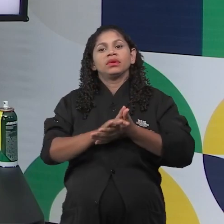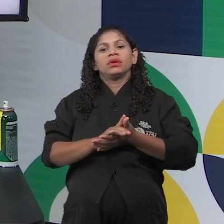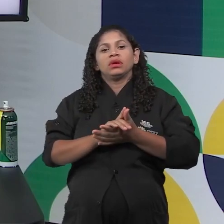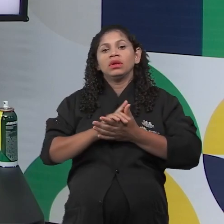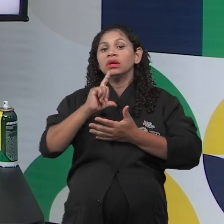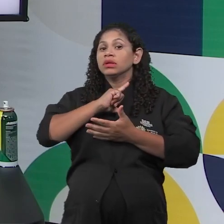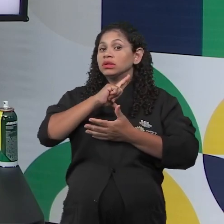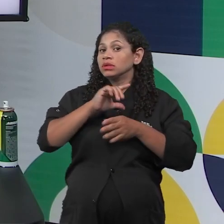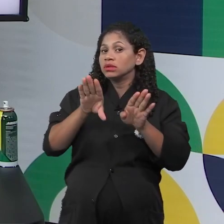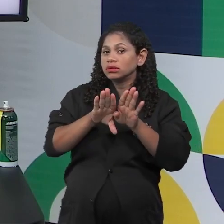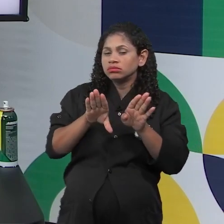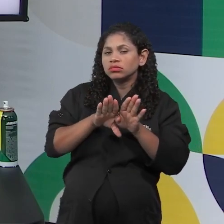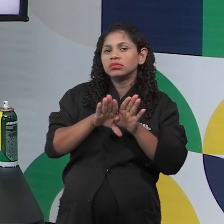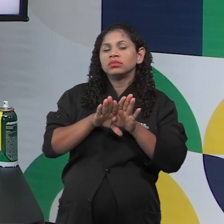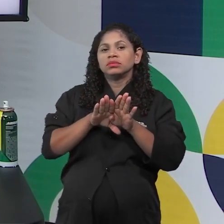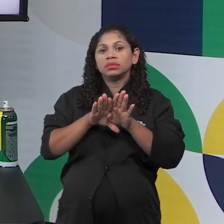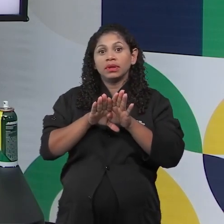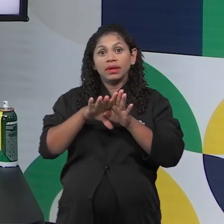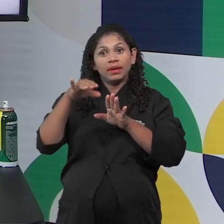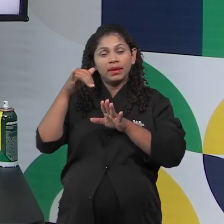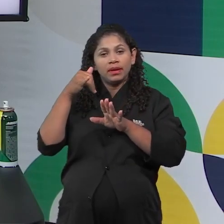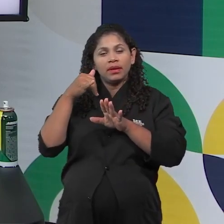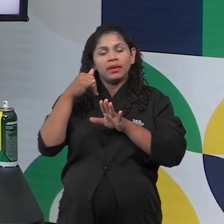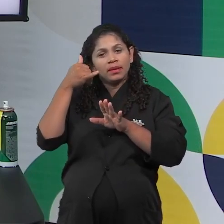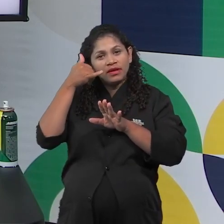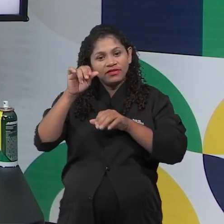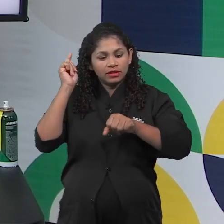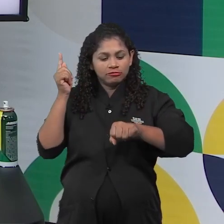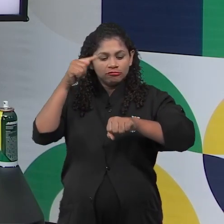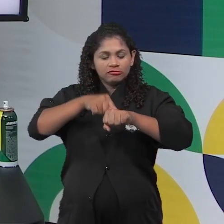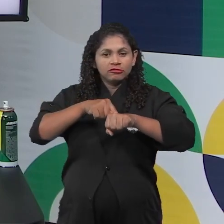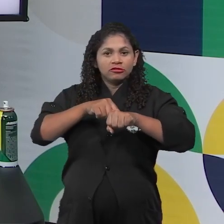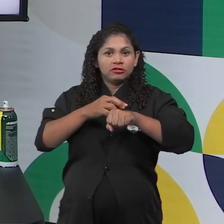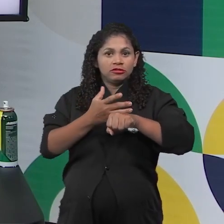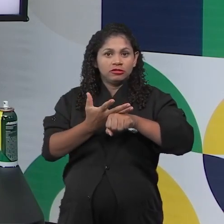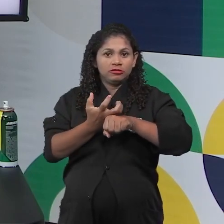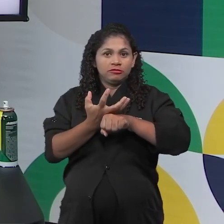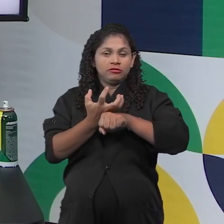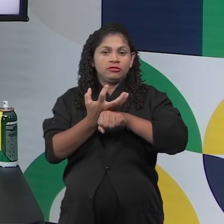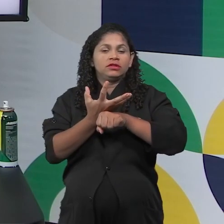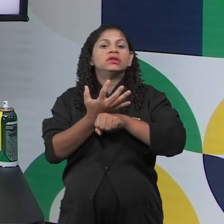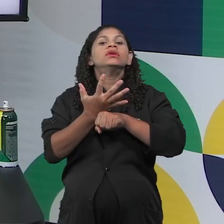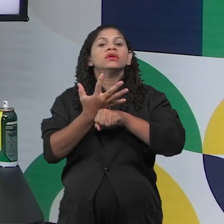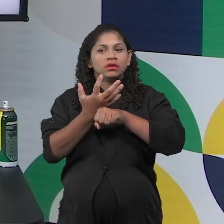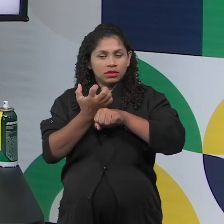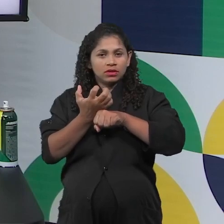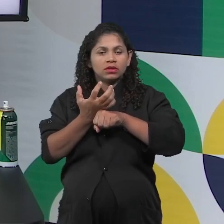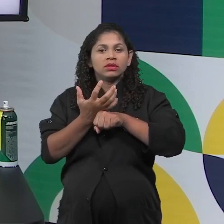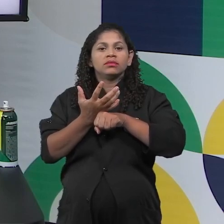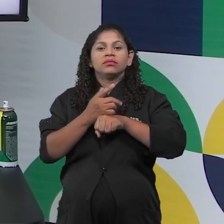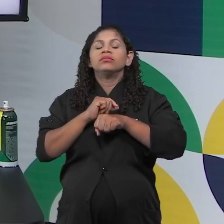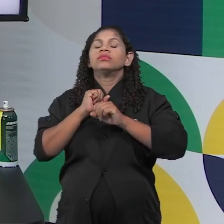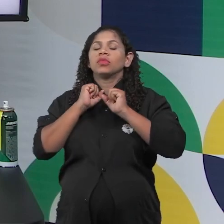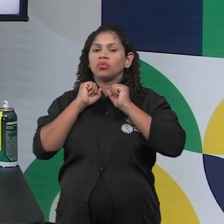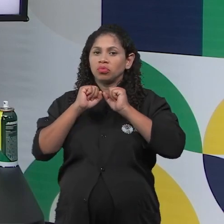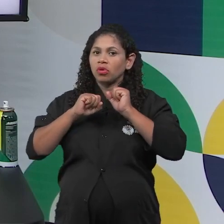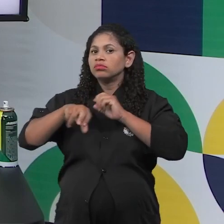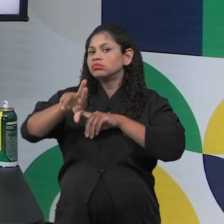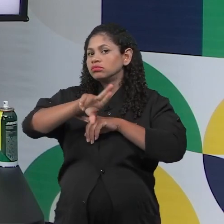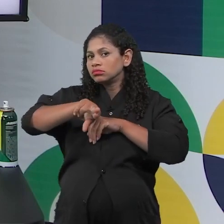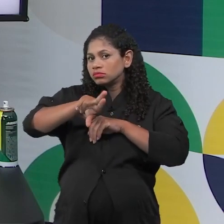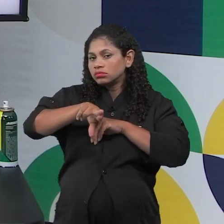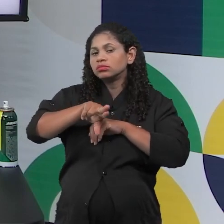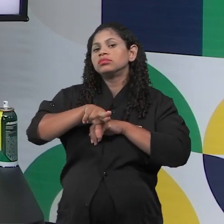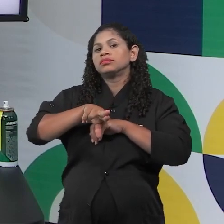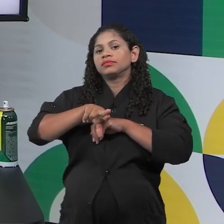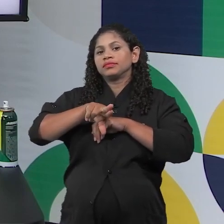colírios que tem anti-inflamatórios, corticoides. Por exemplo, a pessoa está ali ou com terçol ou com uma conjuntivite, né? A gente também tem